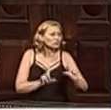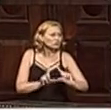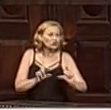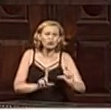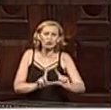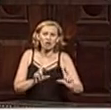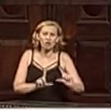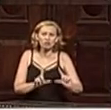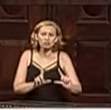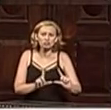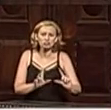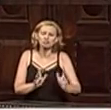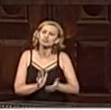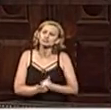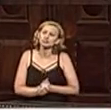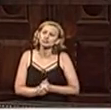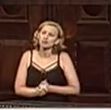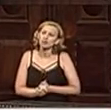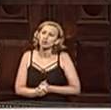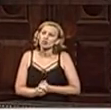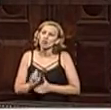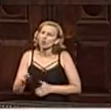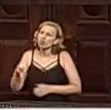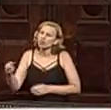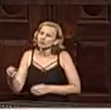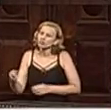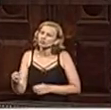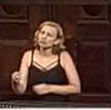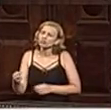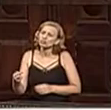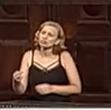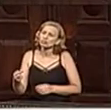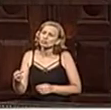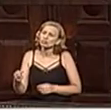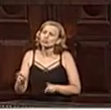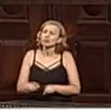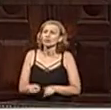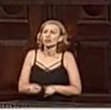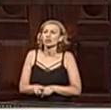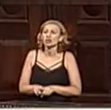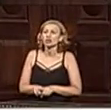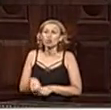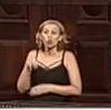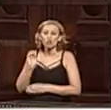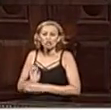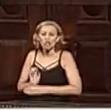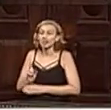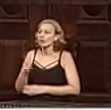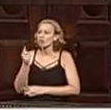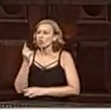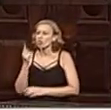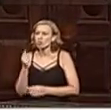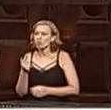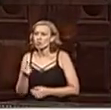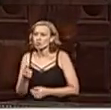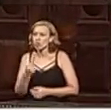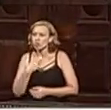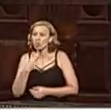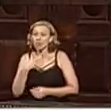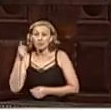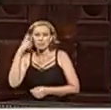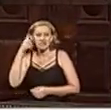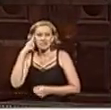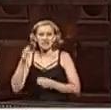da mídia do Estado do Rio de Janeiro. Outro grande absurdo, um Estado não pode pensar em liberação do